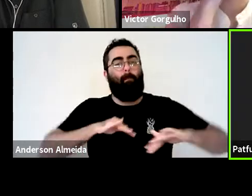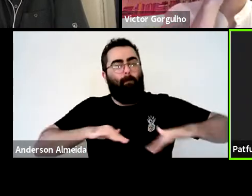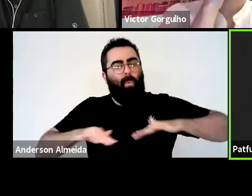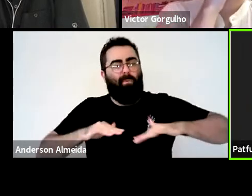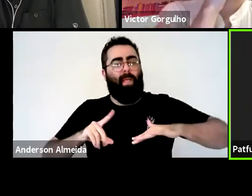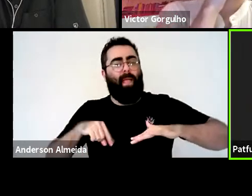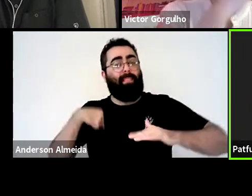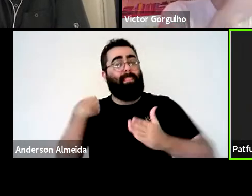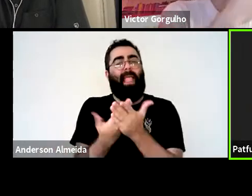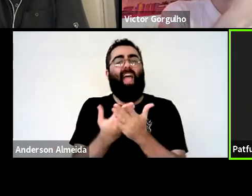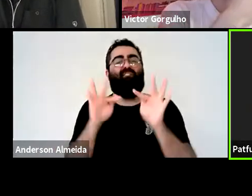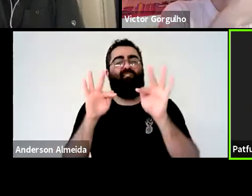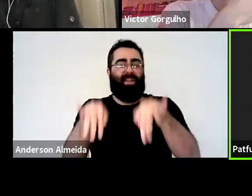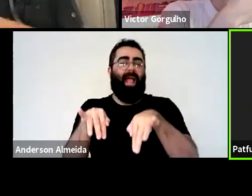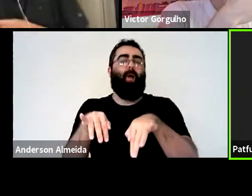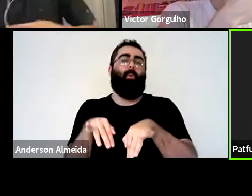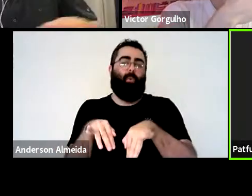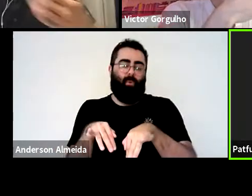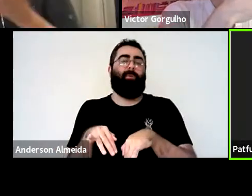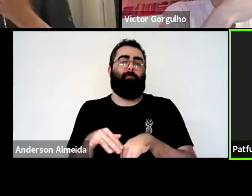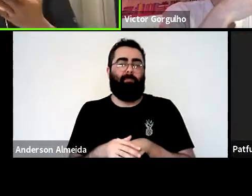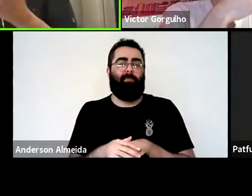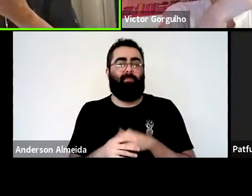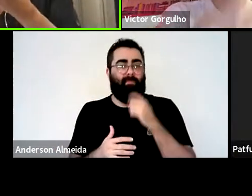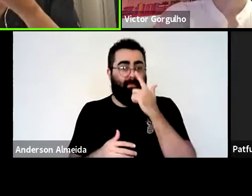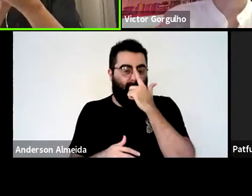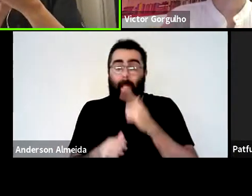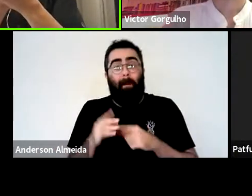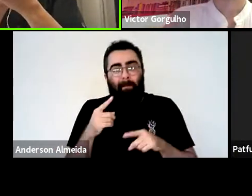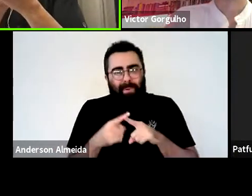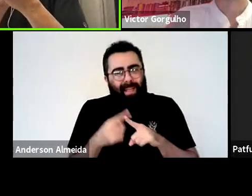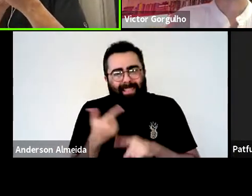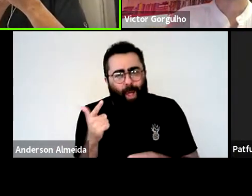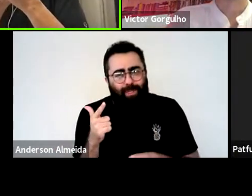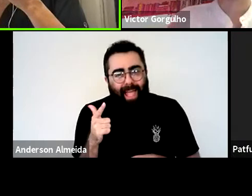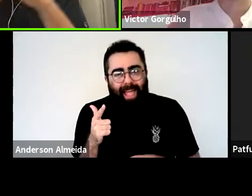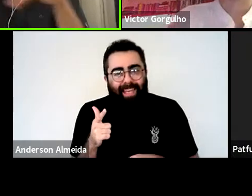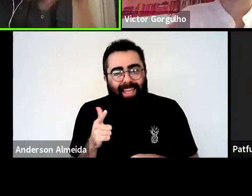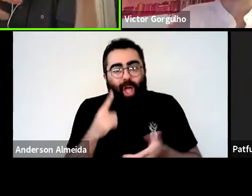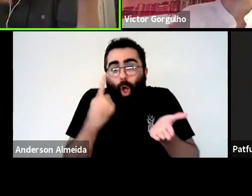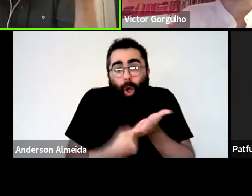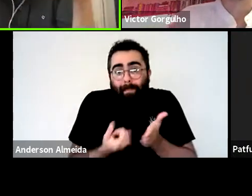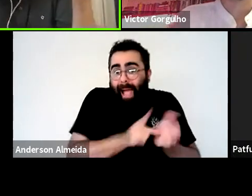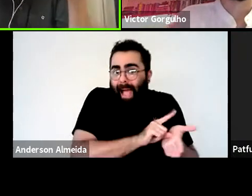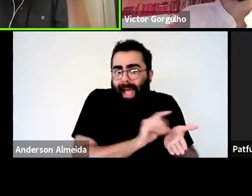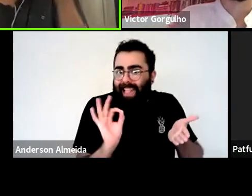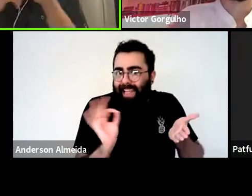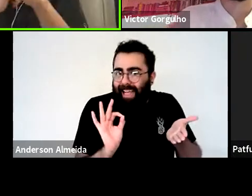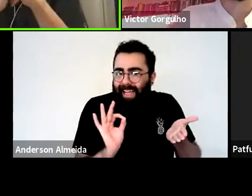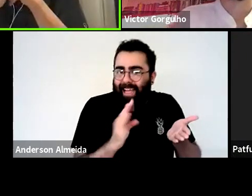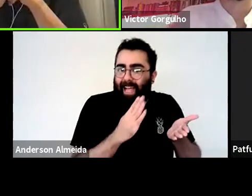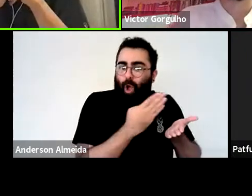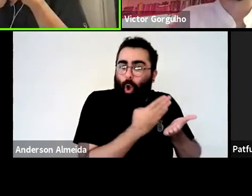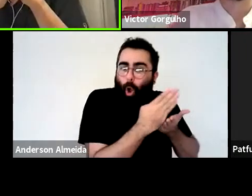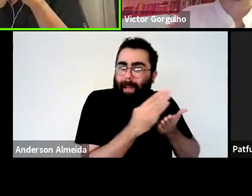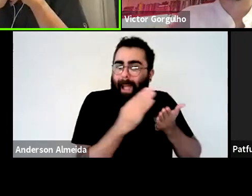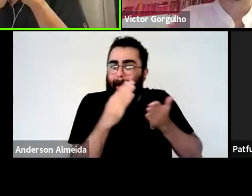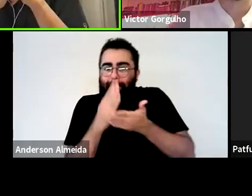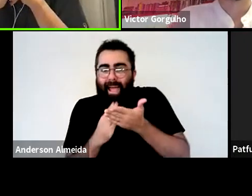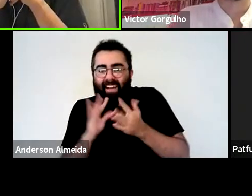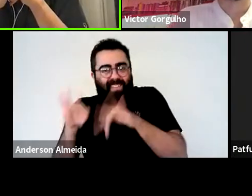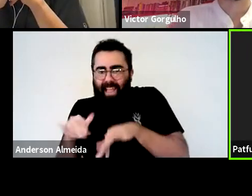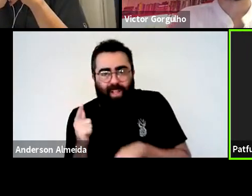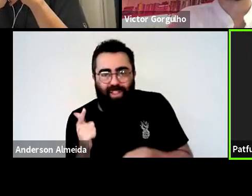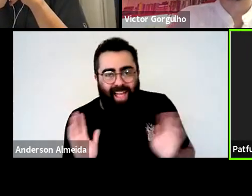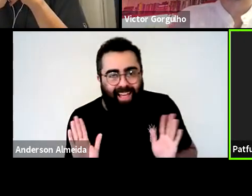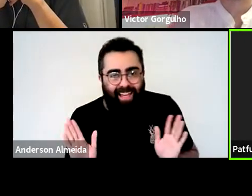né? Sim. Ah, porque não está marcado necessariamente. É isso? Está mais ou menos... Muito legal. A gente